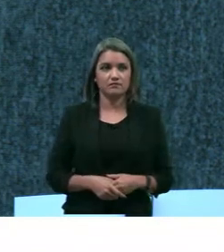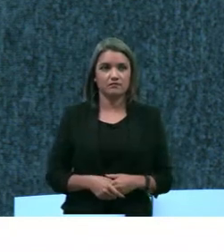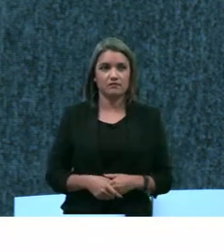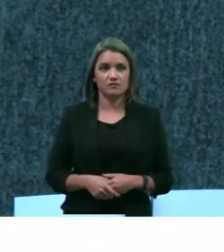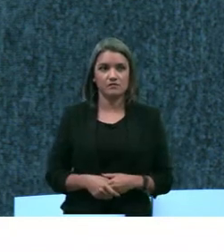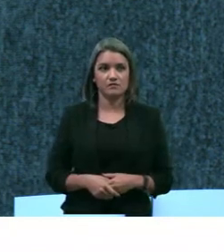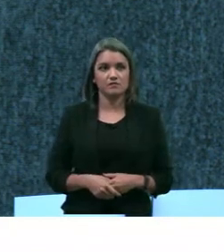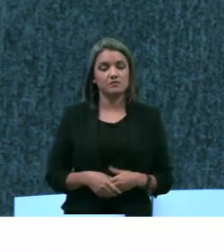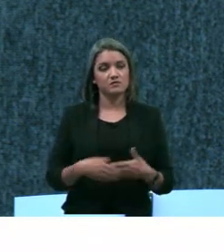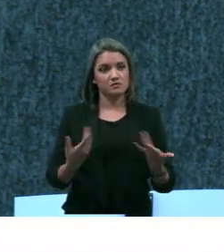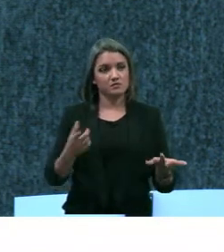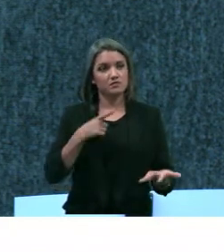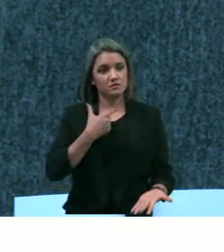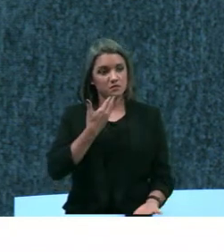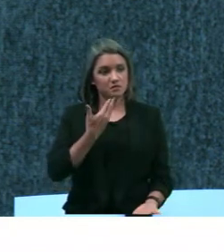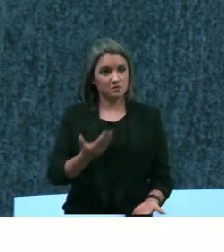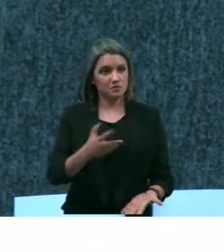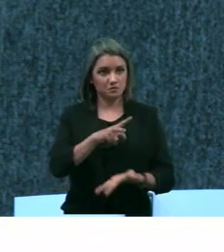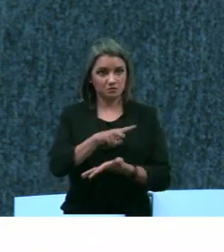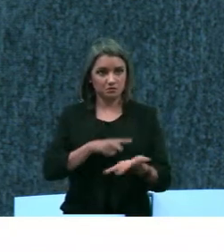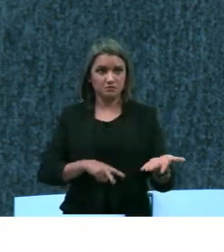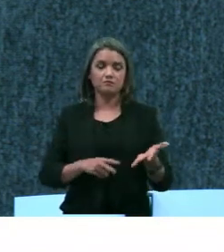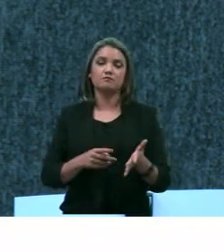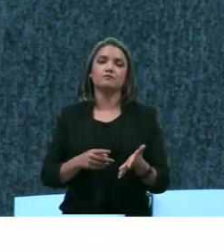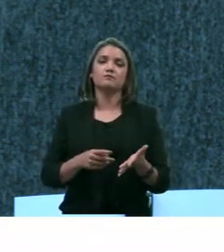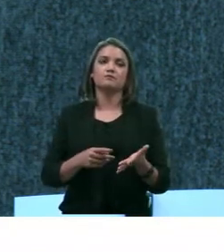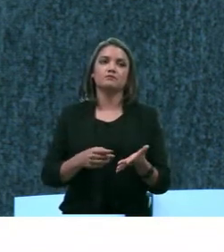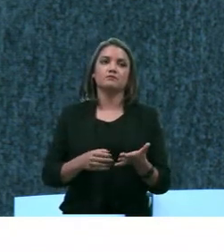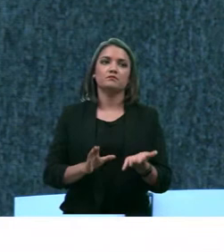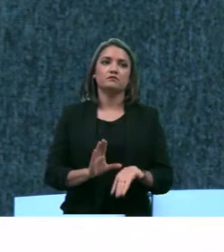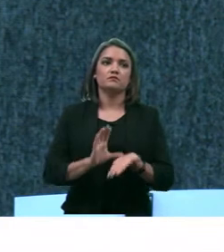Antecipou o pedido de vista o conselheiro Mauro